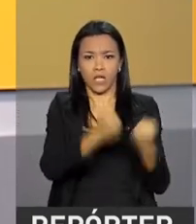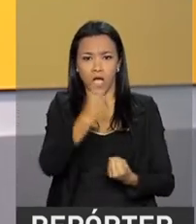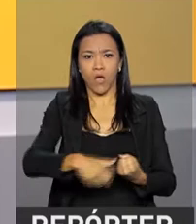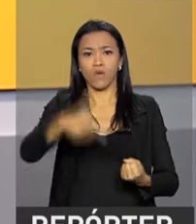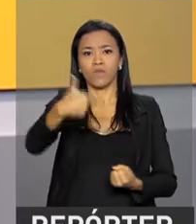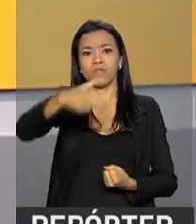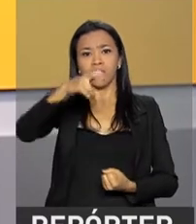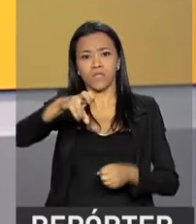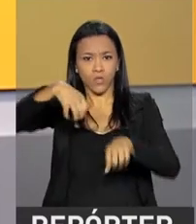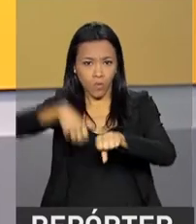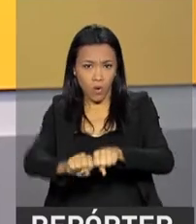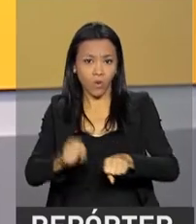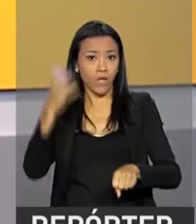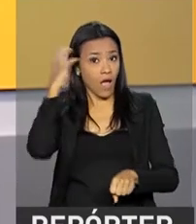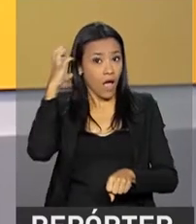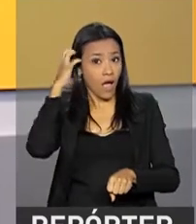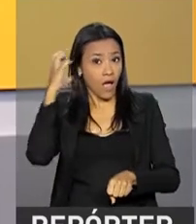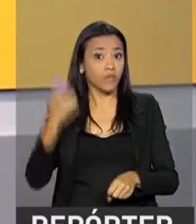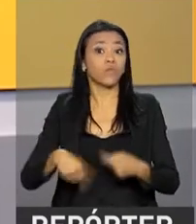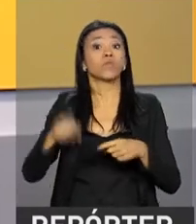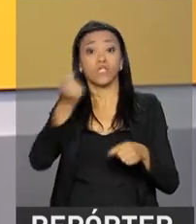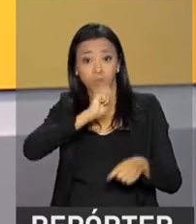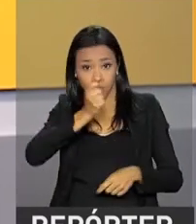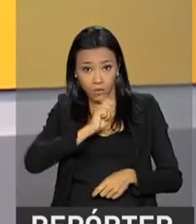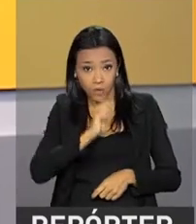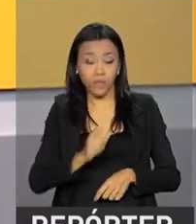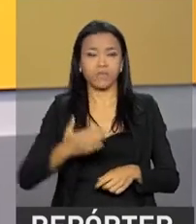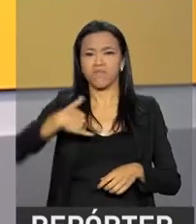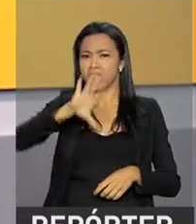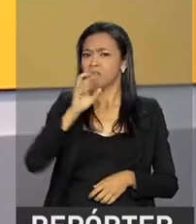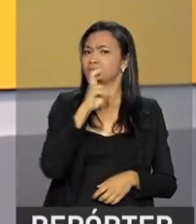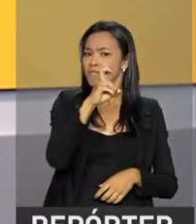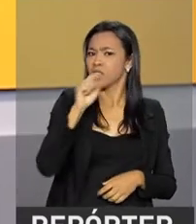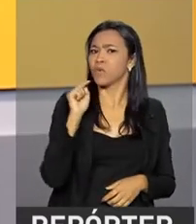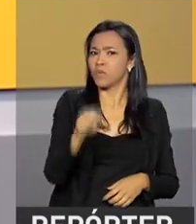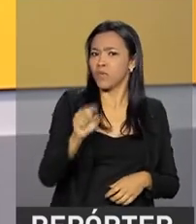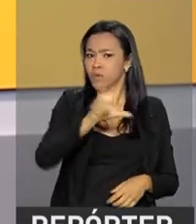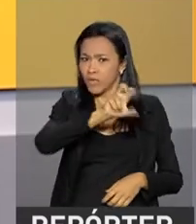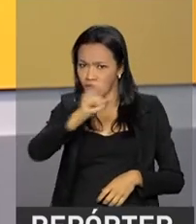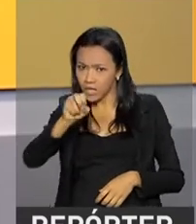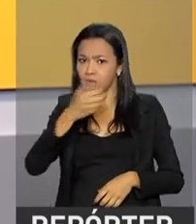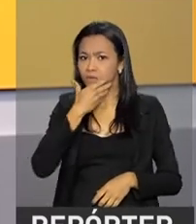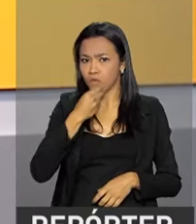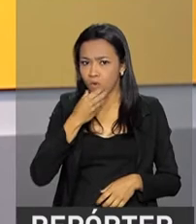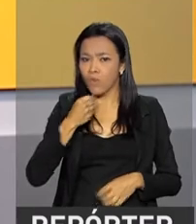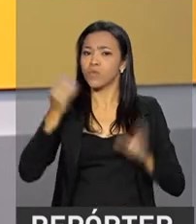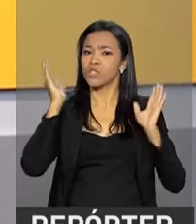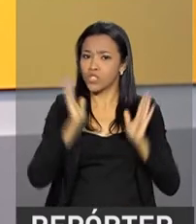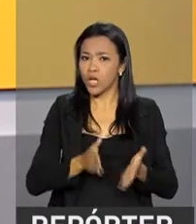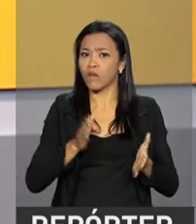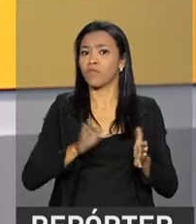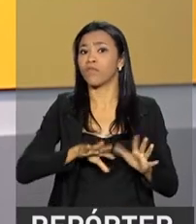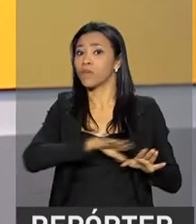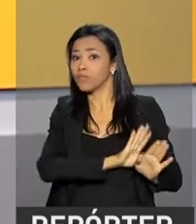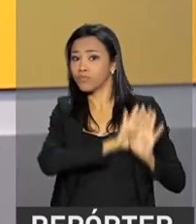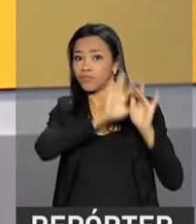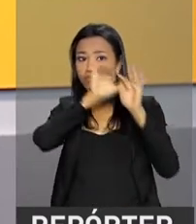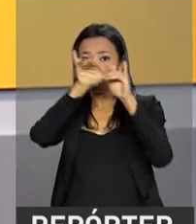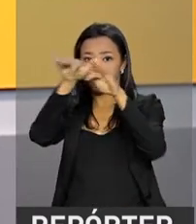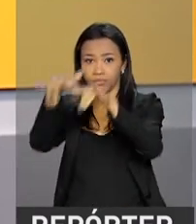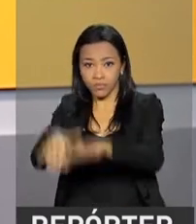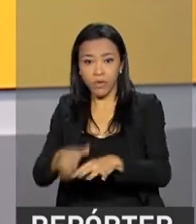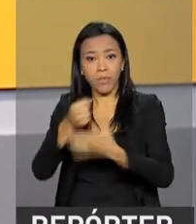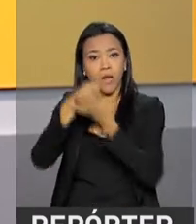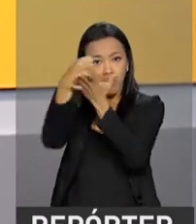motos radiotransmissores além de drogas mais de 5.500 homens foram mobilizados pelas forças armadas para